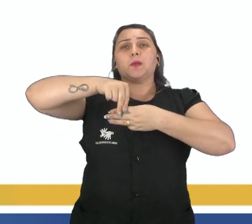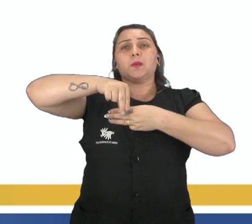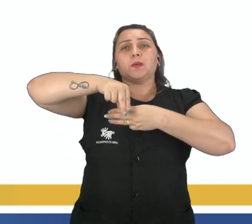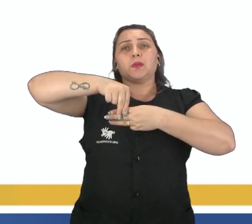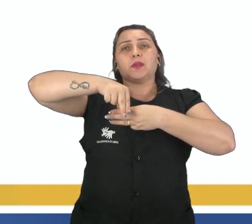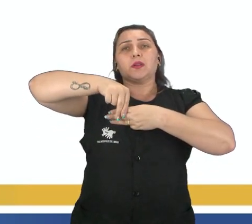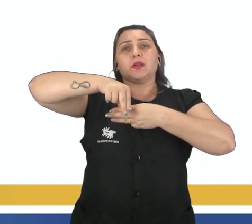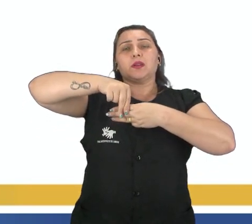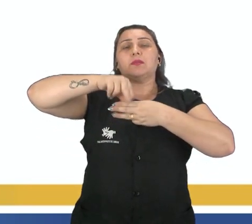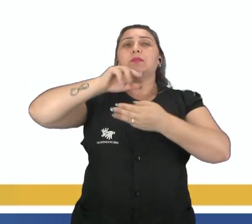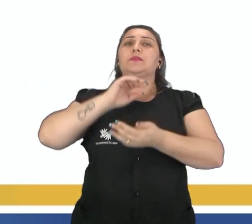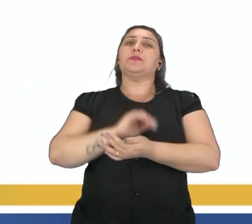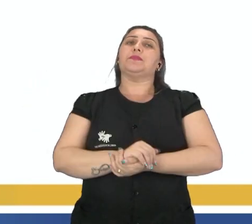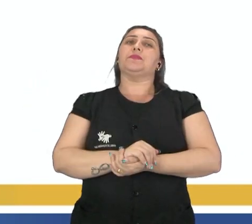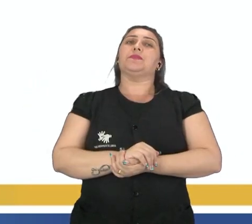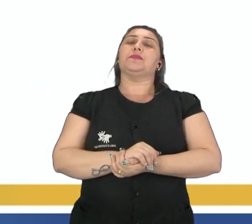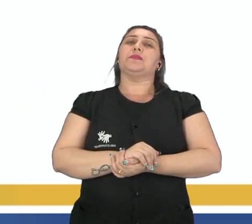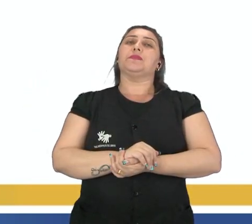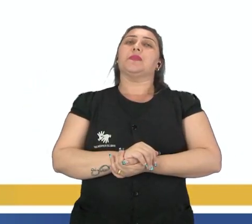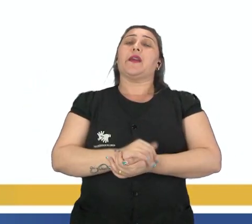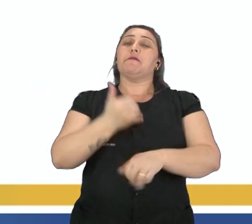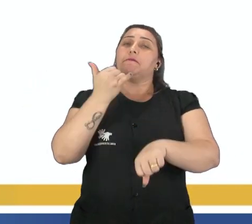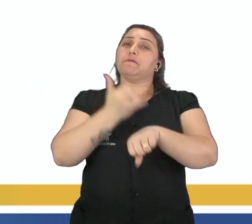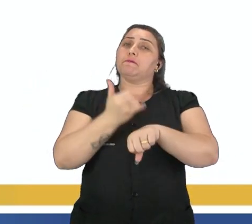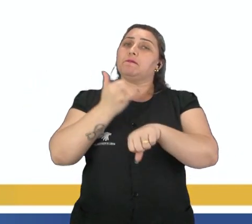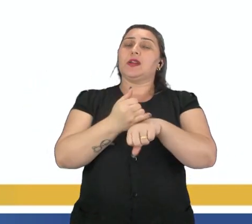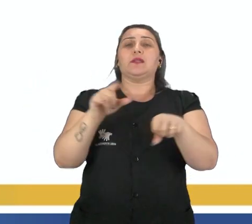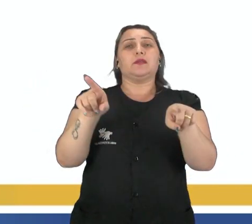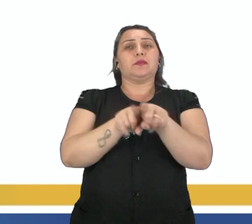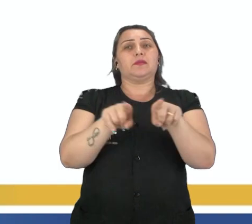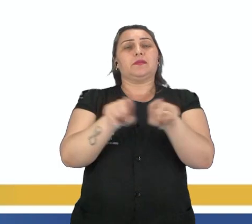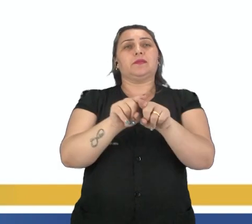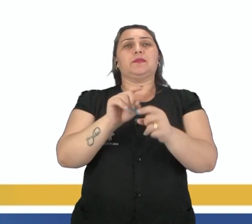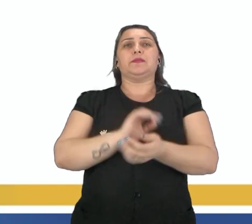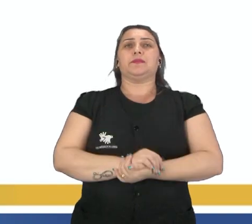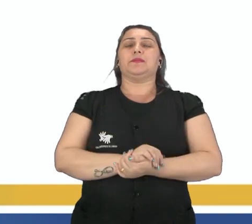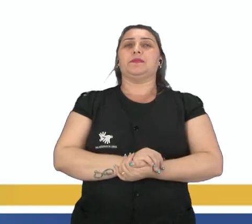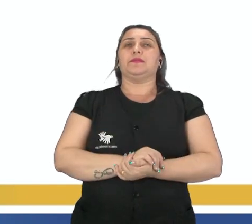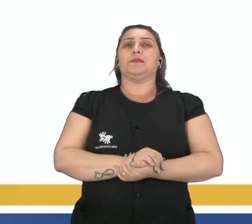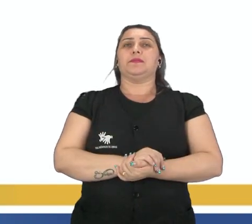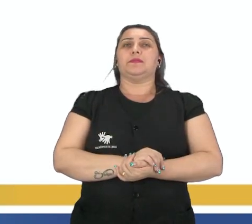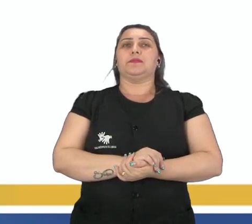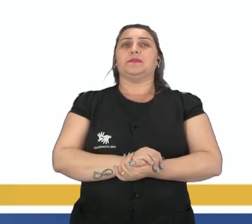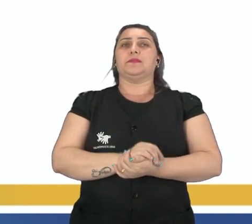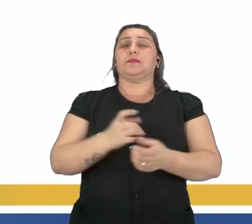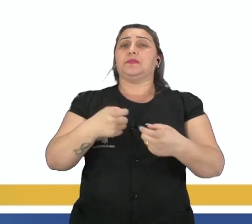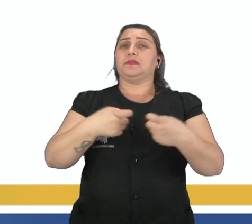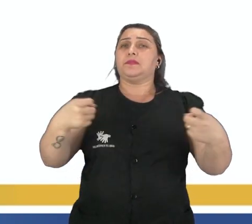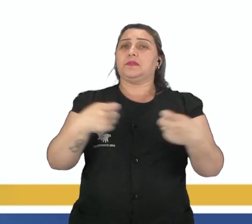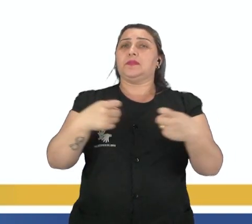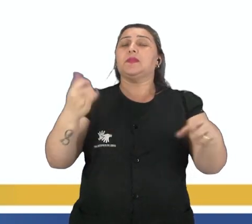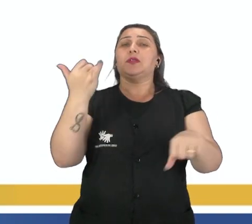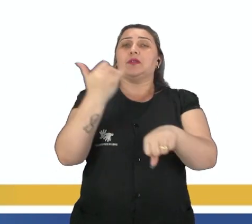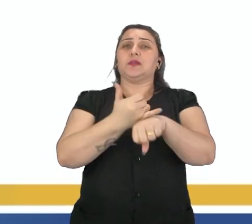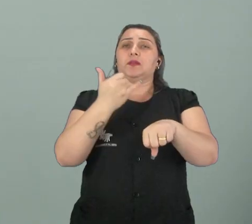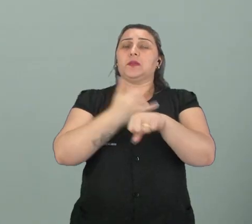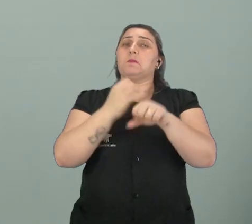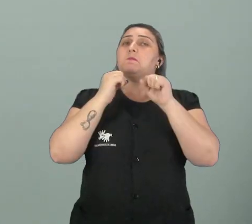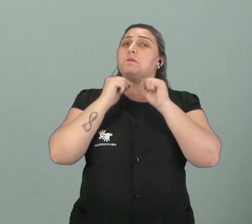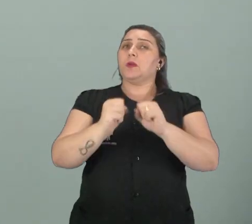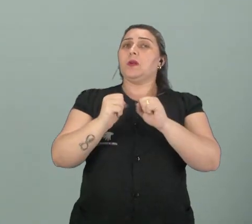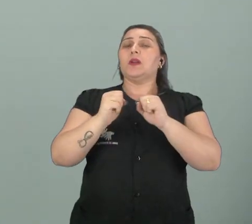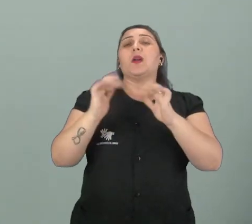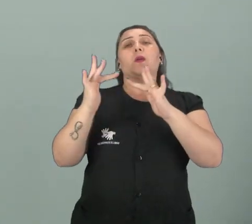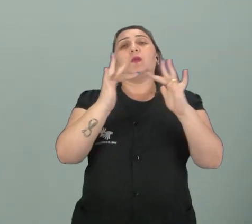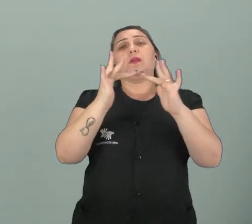atraído, tá? Limalhas de ferro também pode ser atraído, ou até mesmo ligas metálicas podem ser atraídas à medida